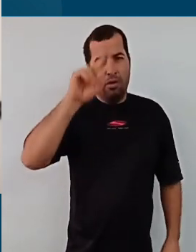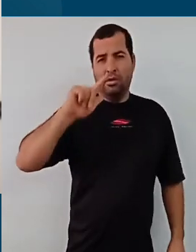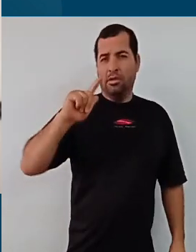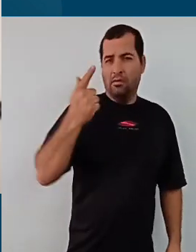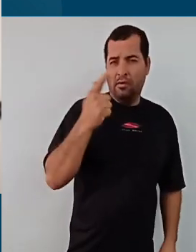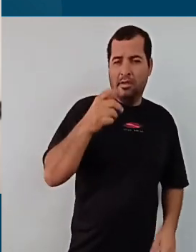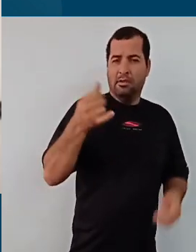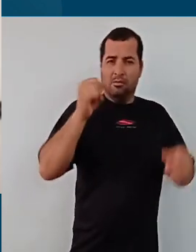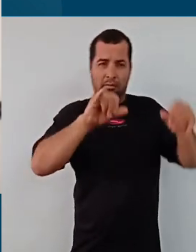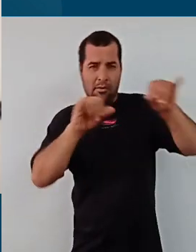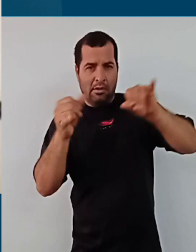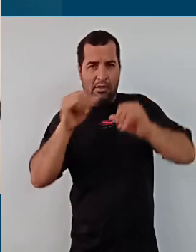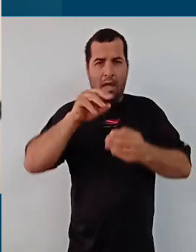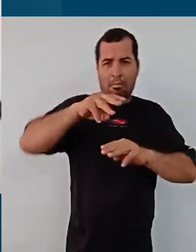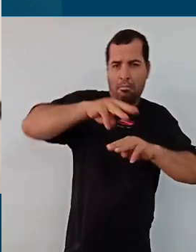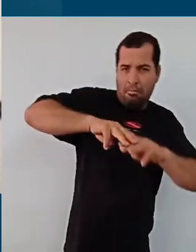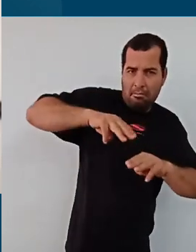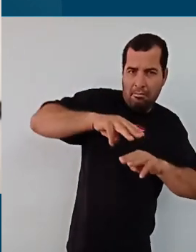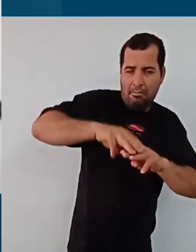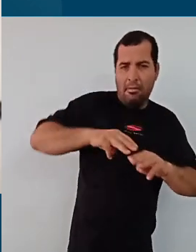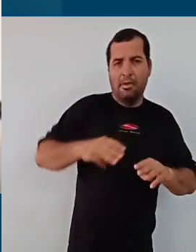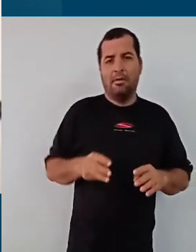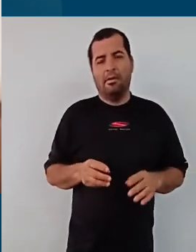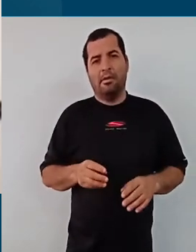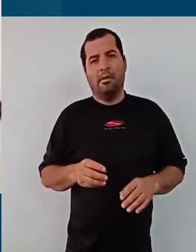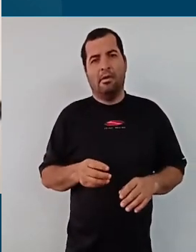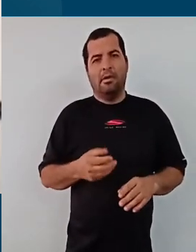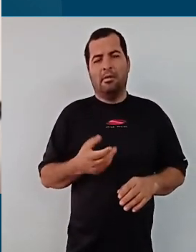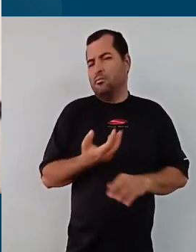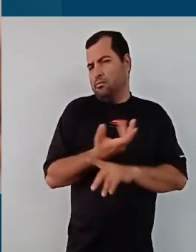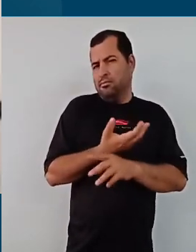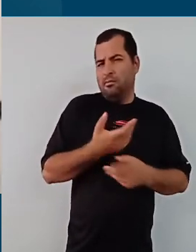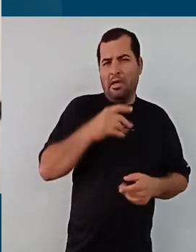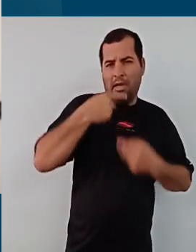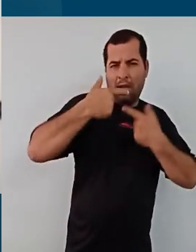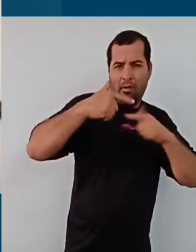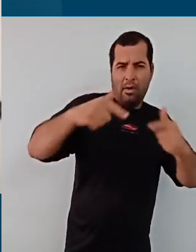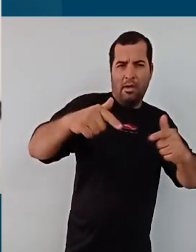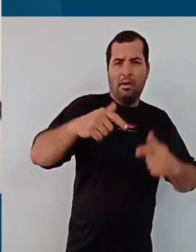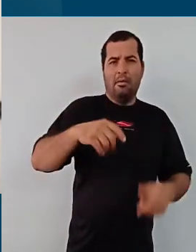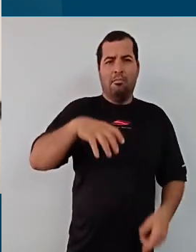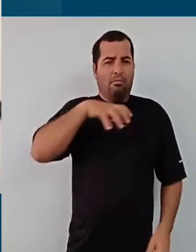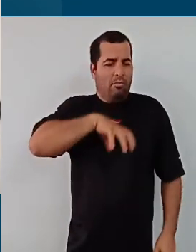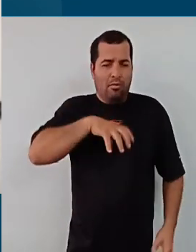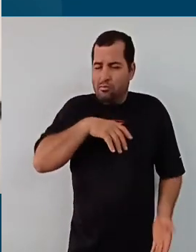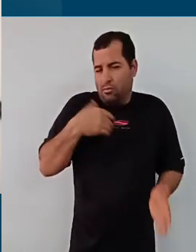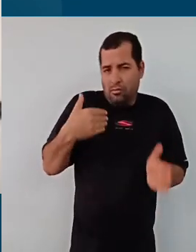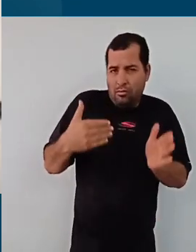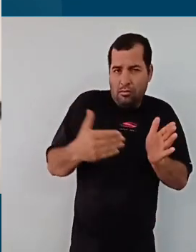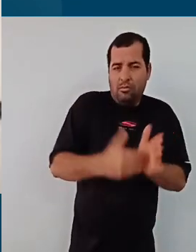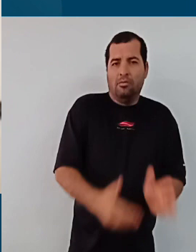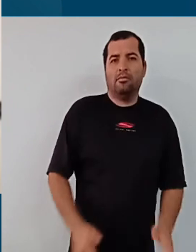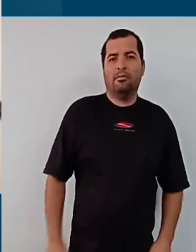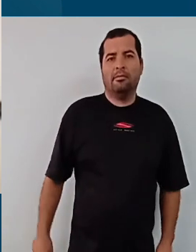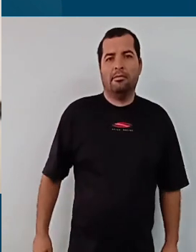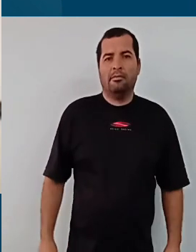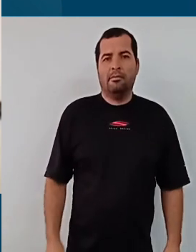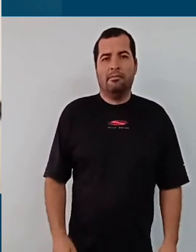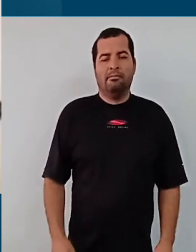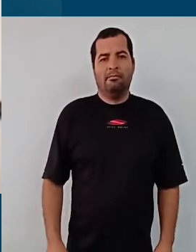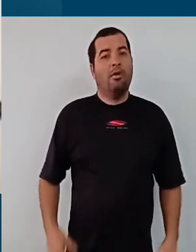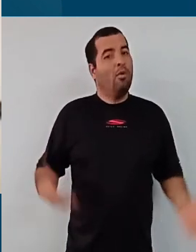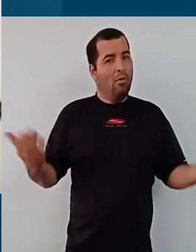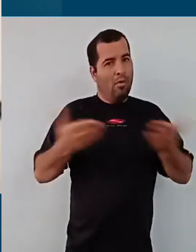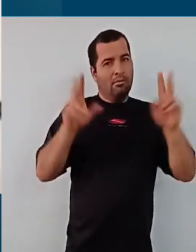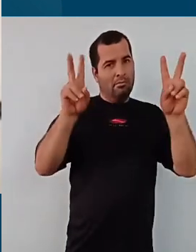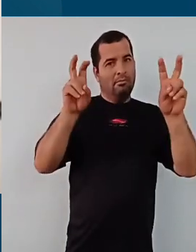ciências, junto com a matemática, as linguagens todas, a língua portuguesa e tudo mais. Então, eu acho que o tema de